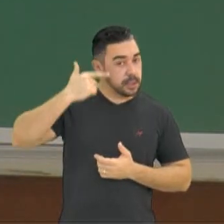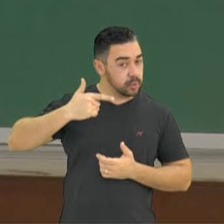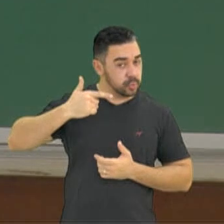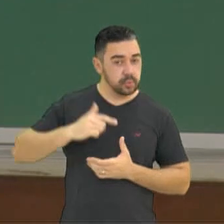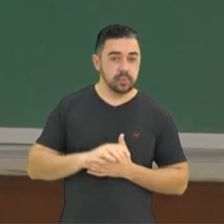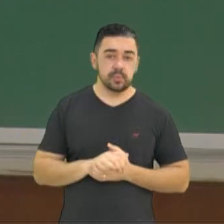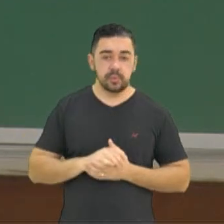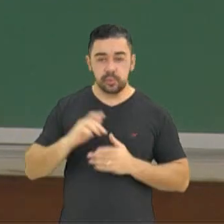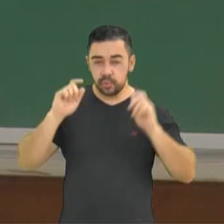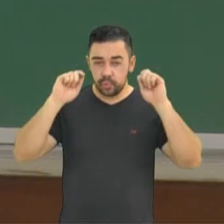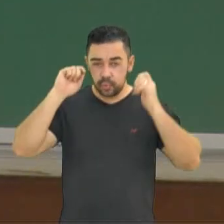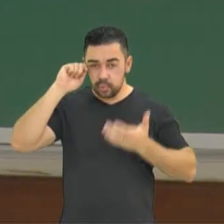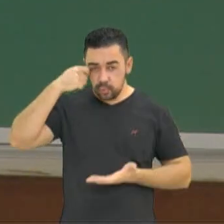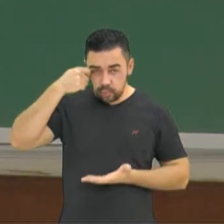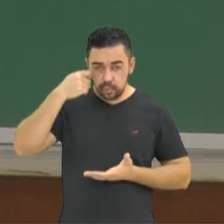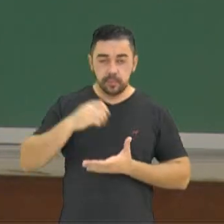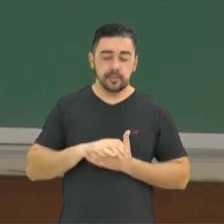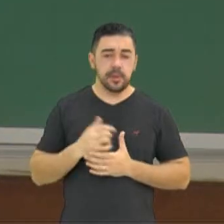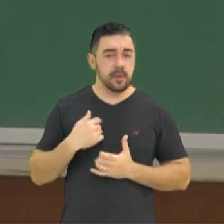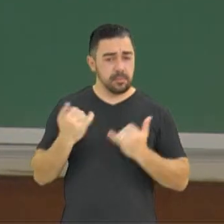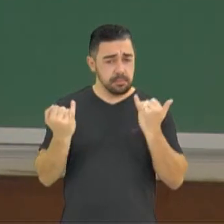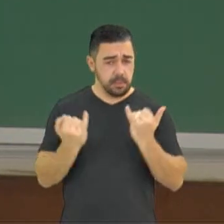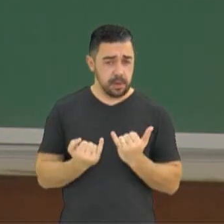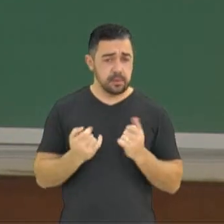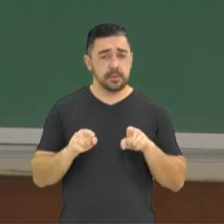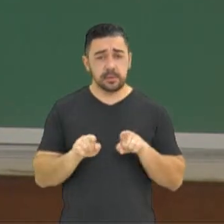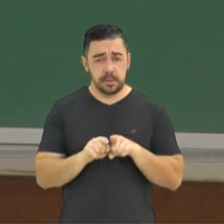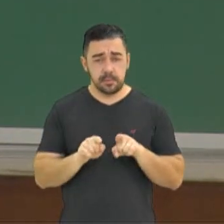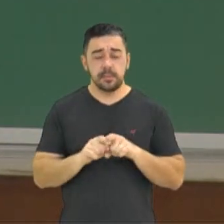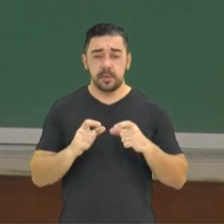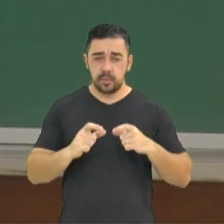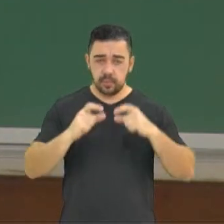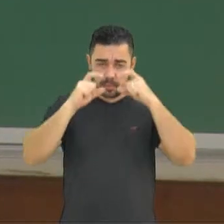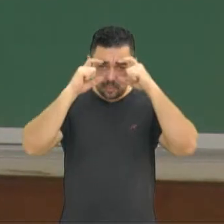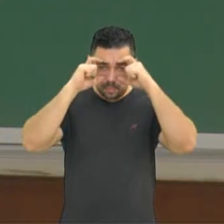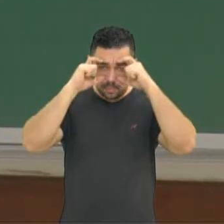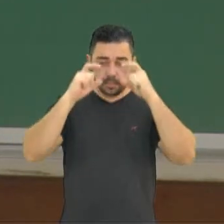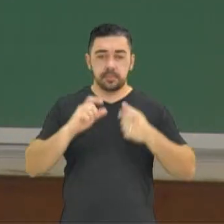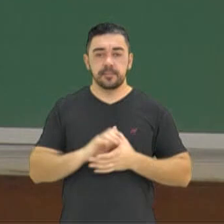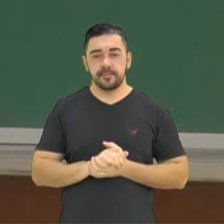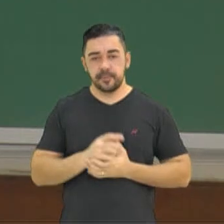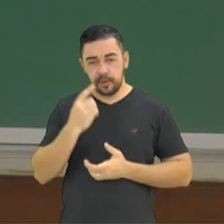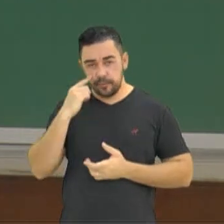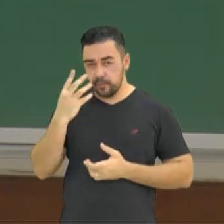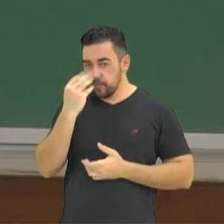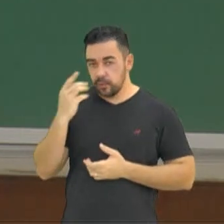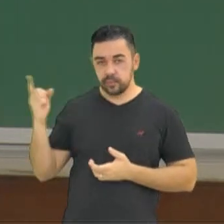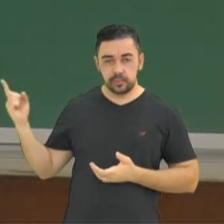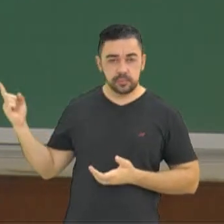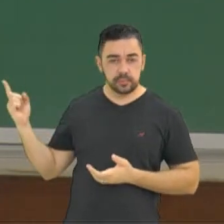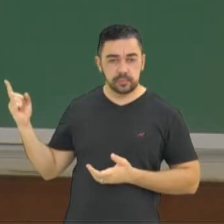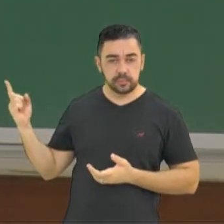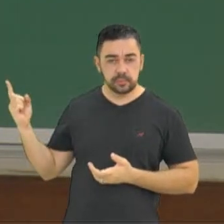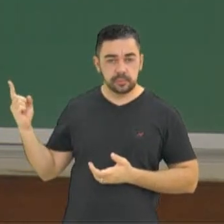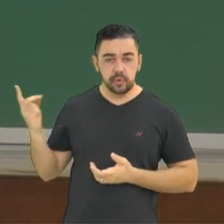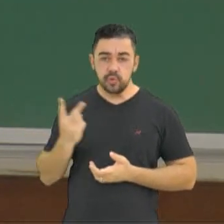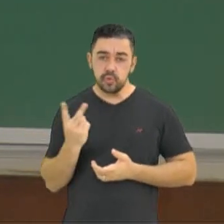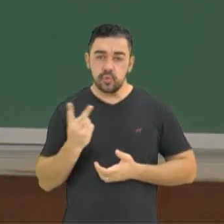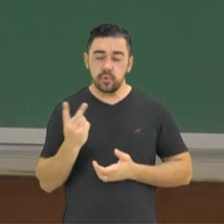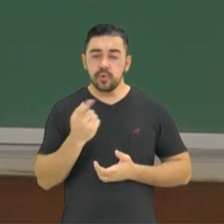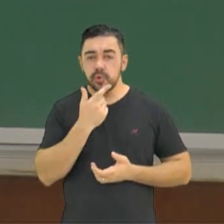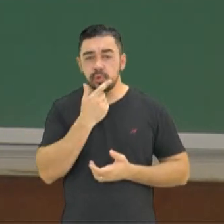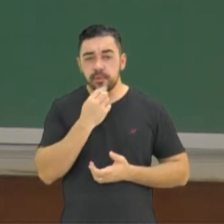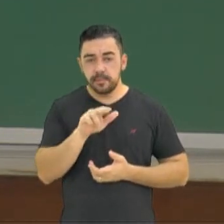e escuro. Sou magro e também uso óculos. Então, é a fotografia aqui de dois irmãos e a descrição